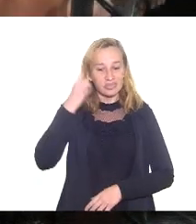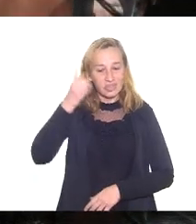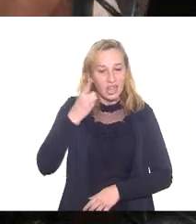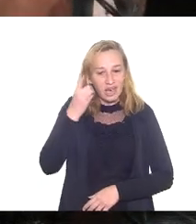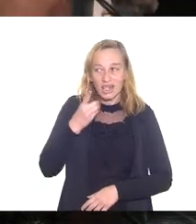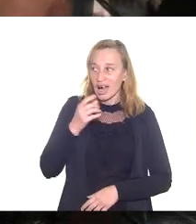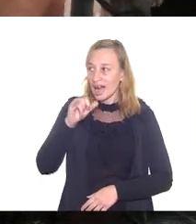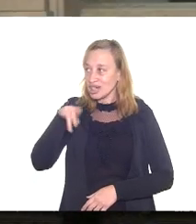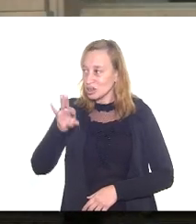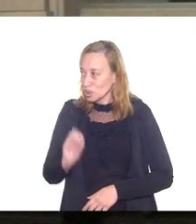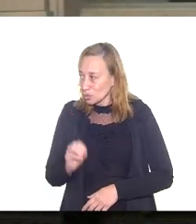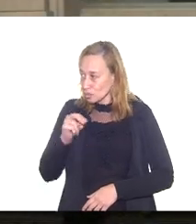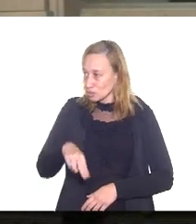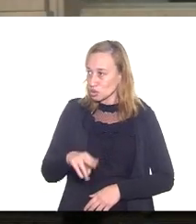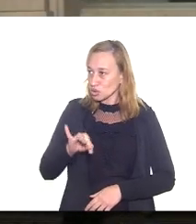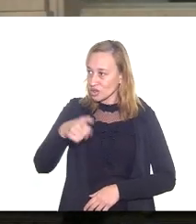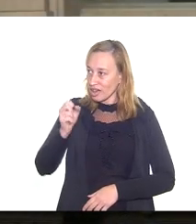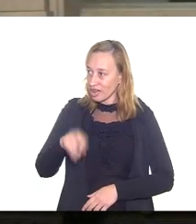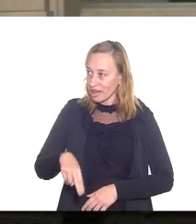Deputado Wellington José.